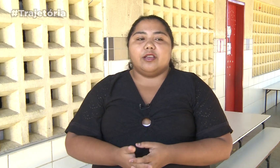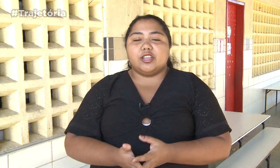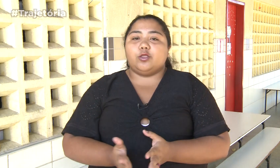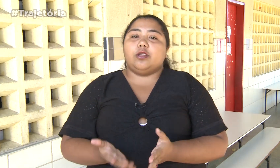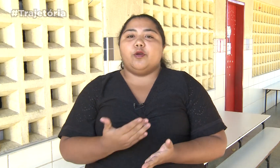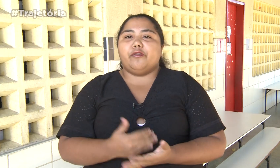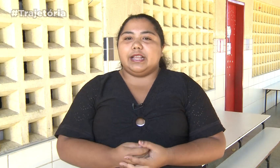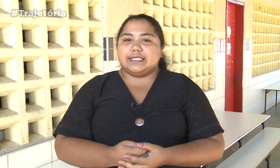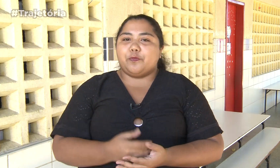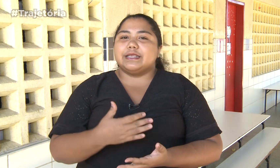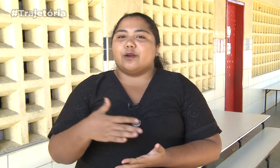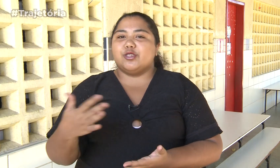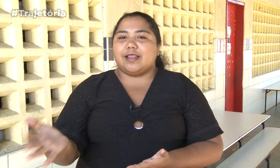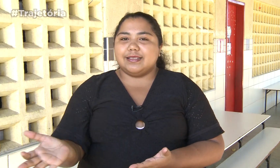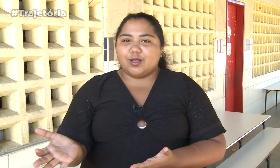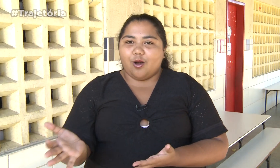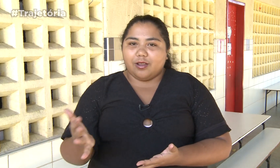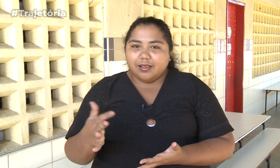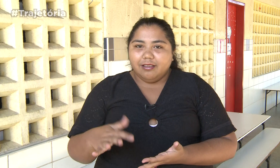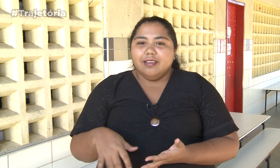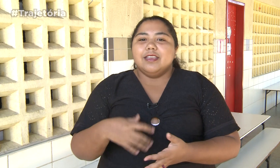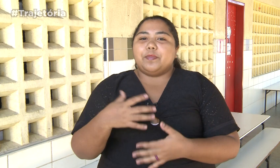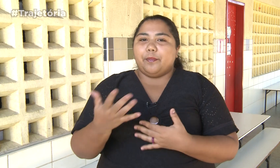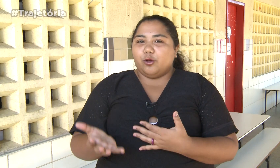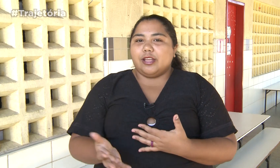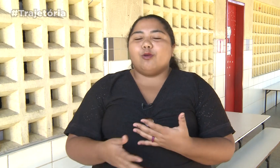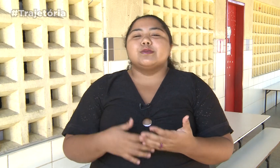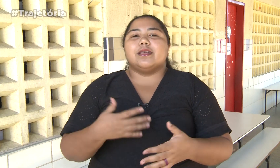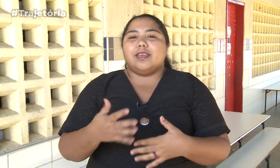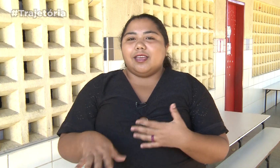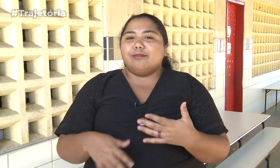financeiramente. A minha diretora me ofereceu passar o dia na escola